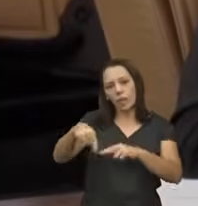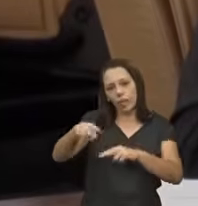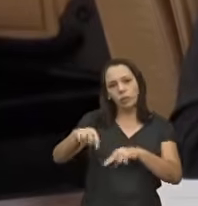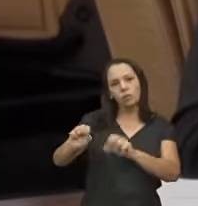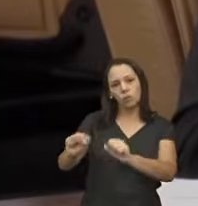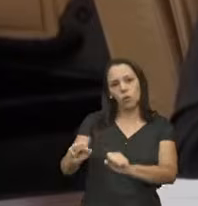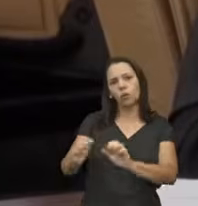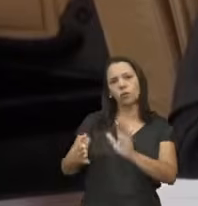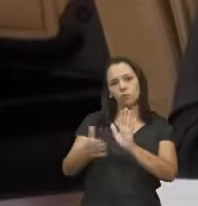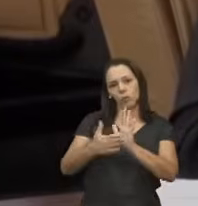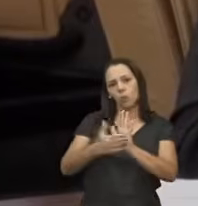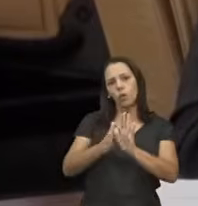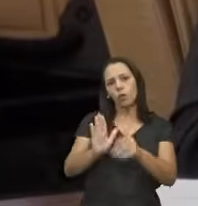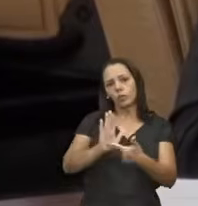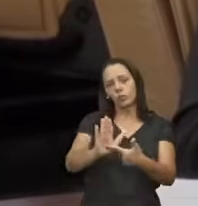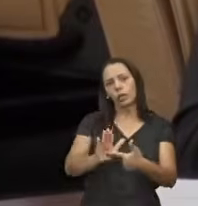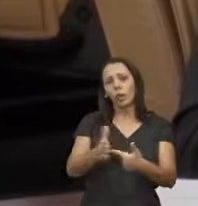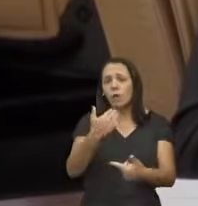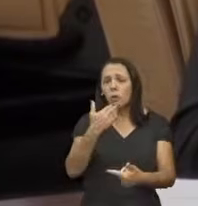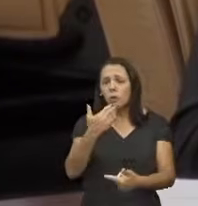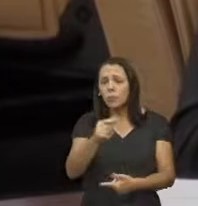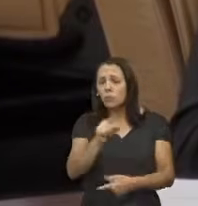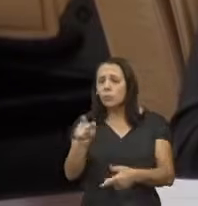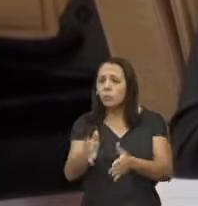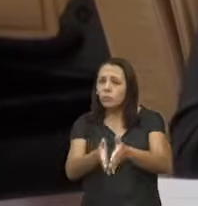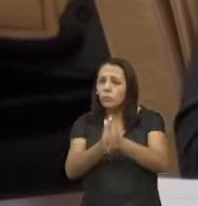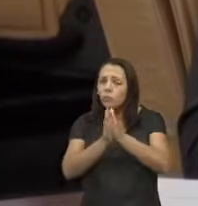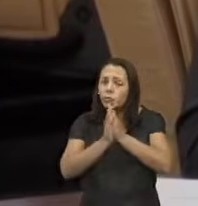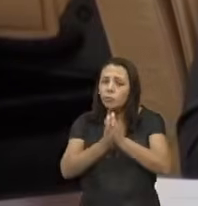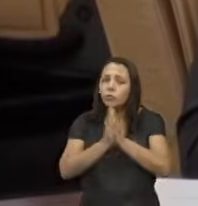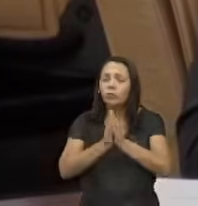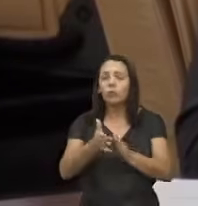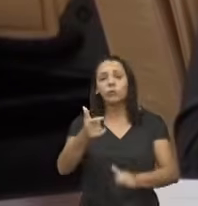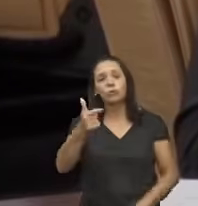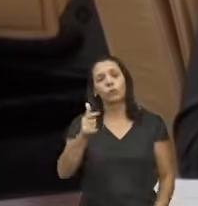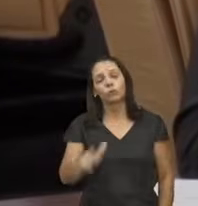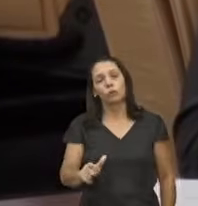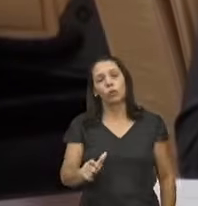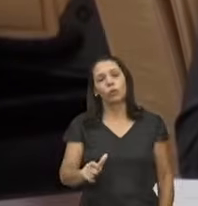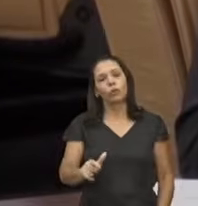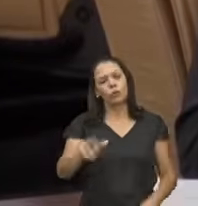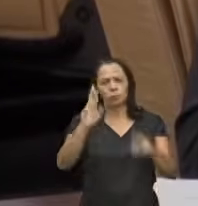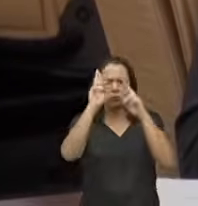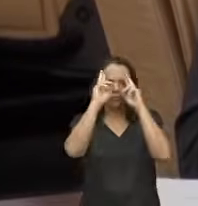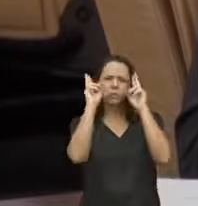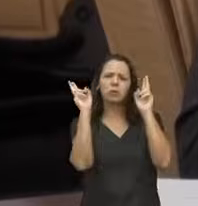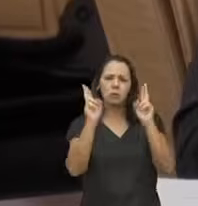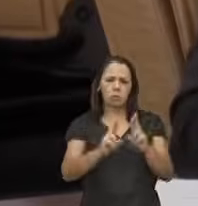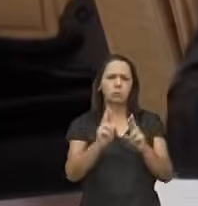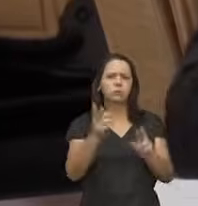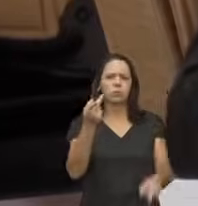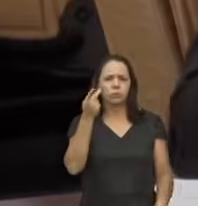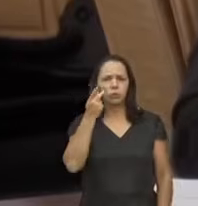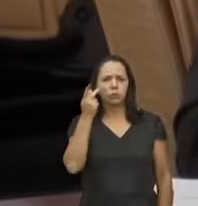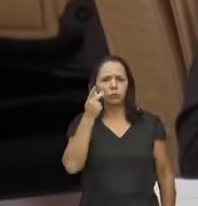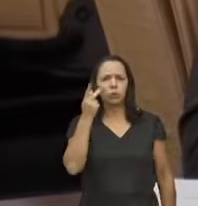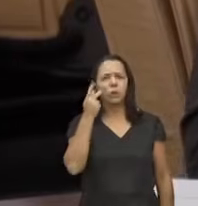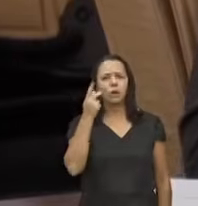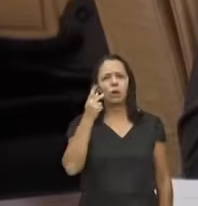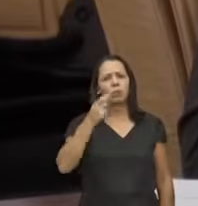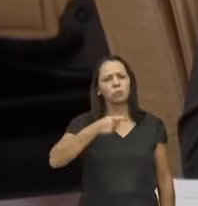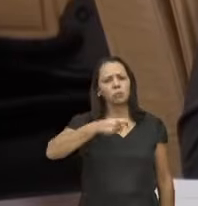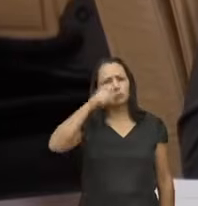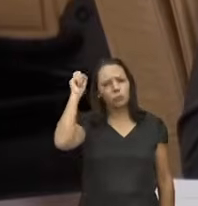peço encarecidamente para que os senhores considerem. Mais uma vez, eu quero destacar que eu respeito muito o vereador Paulinho, respeito também o vereador